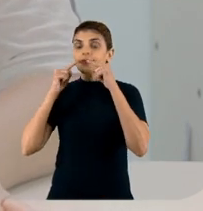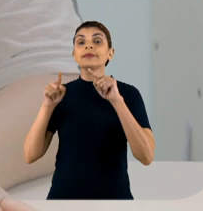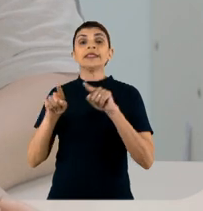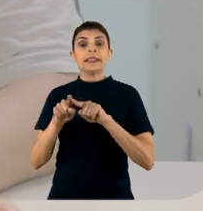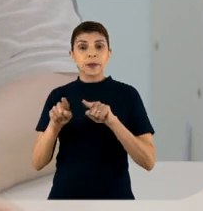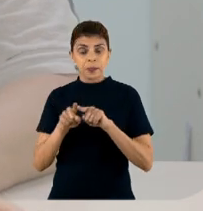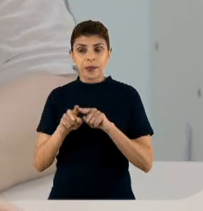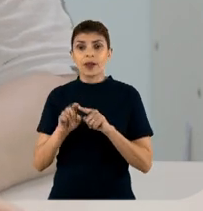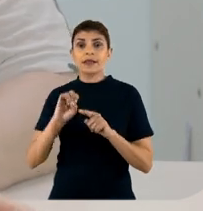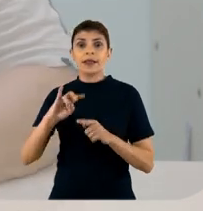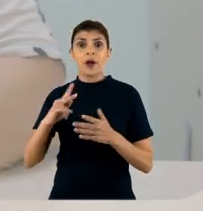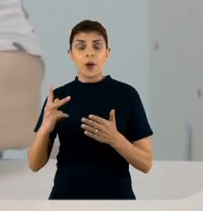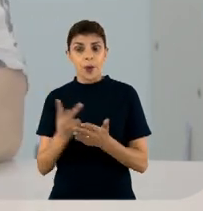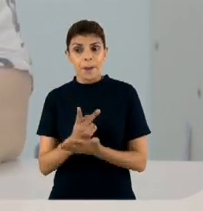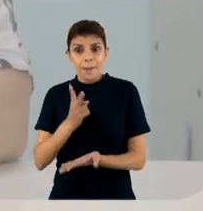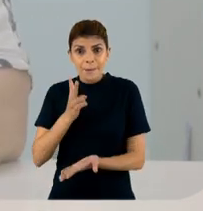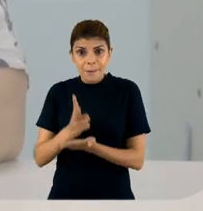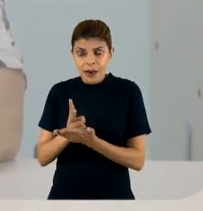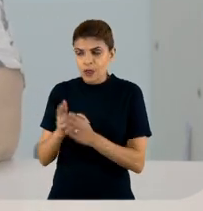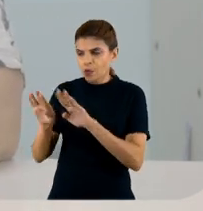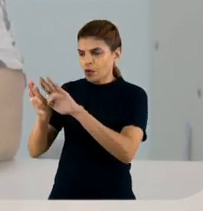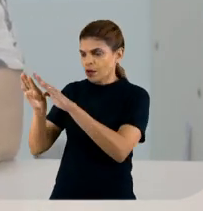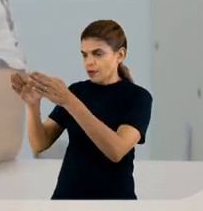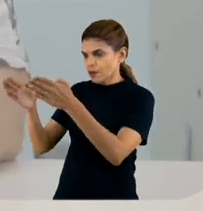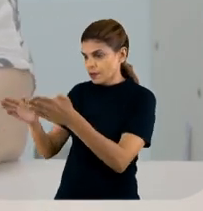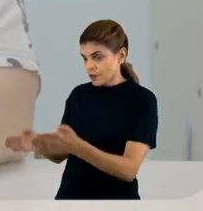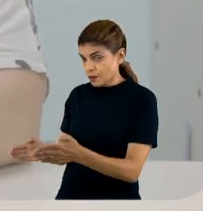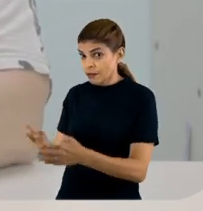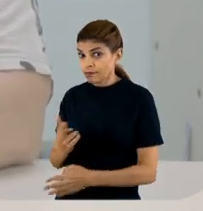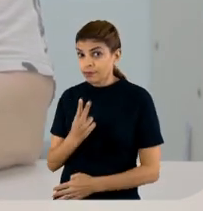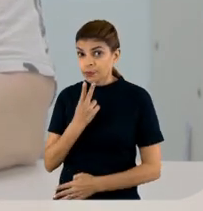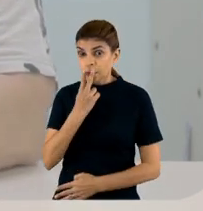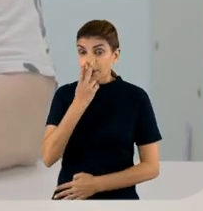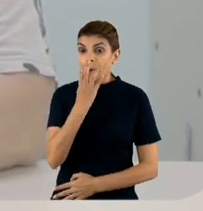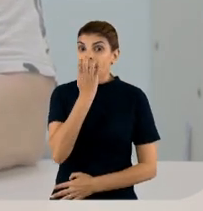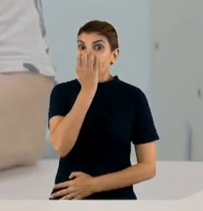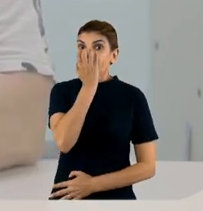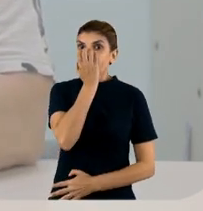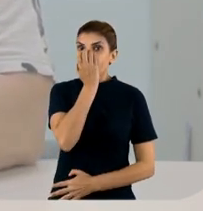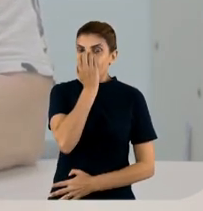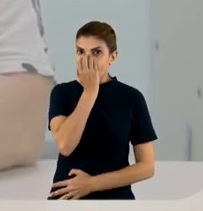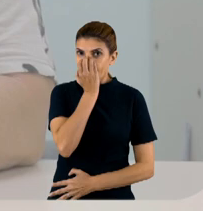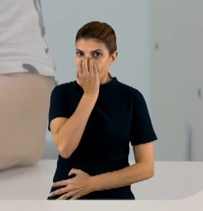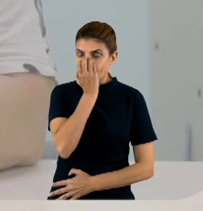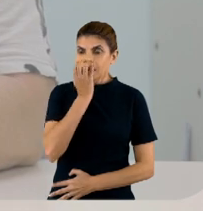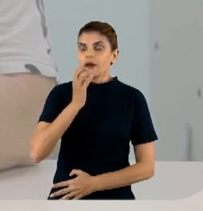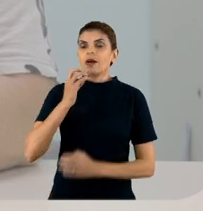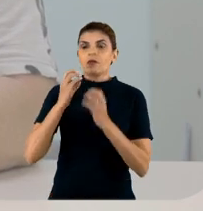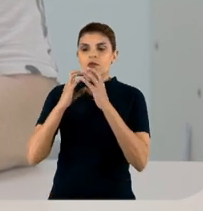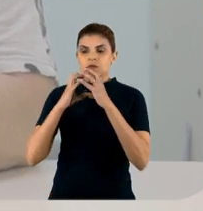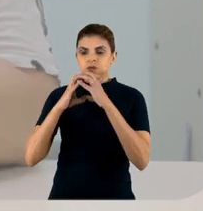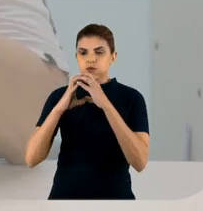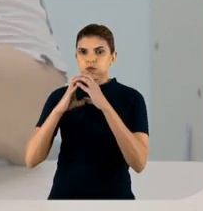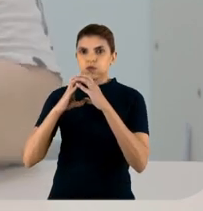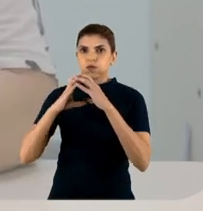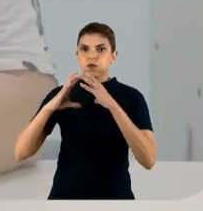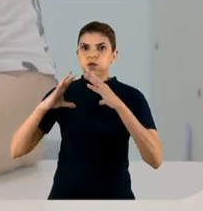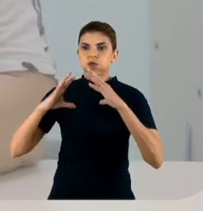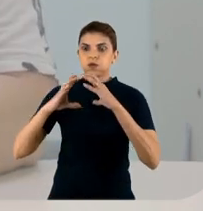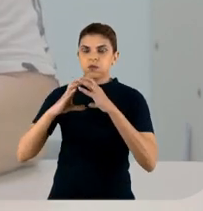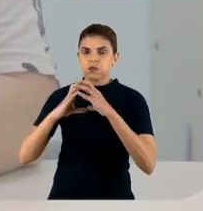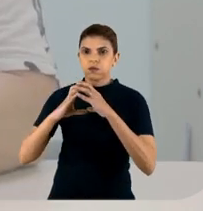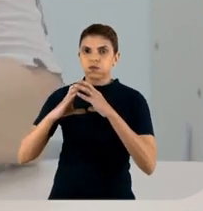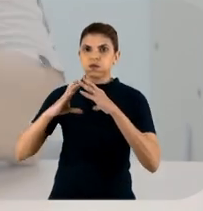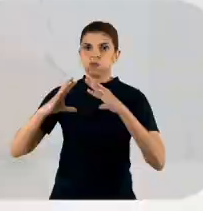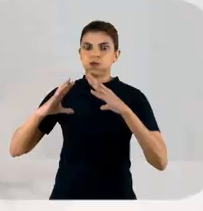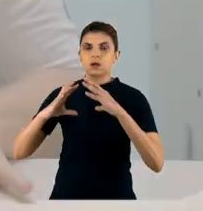invasiva que é quando você coloca o mesmo aparelho que vai usar com ele intubado mas com uma máscara externa e tenta ventilar com um